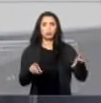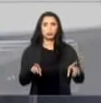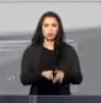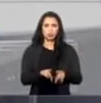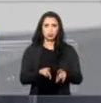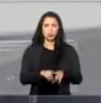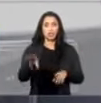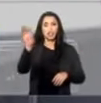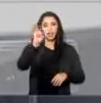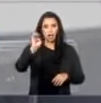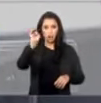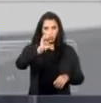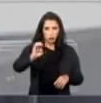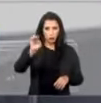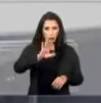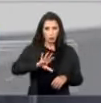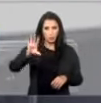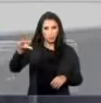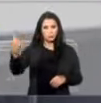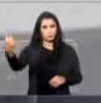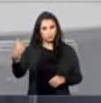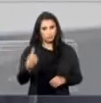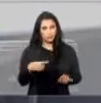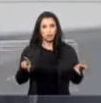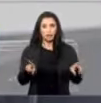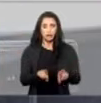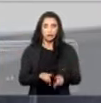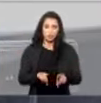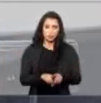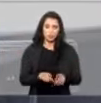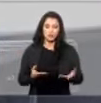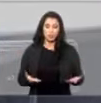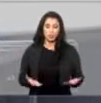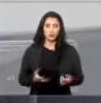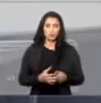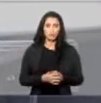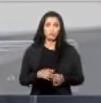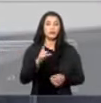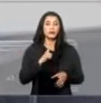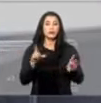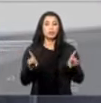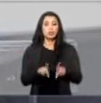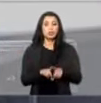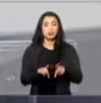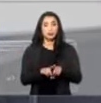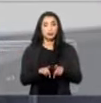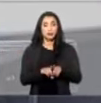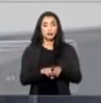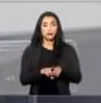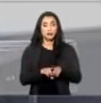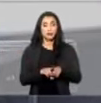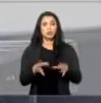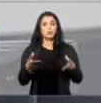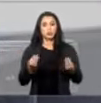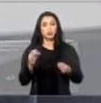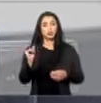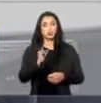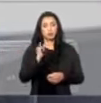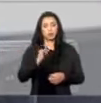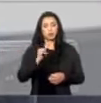europeia, e, por que não dizer, indo-europeia, e temos ainda a riquíssima e múltipla matriz